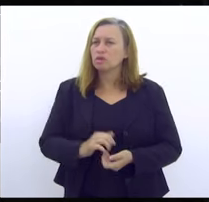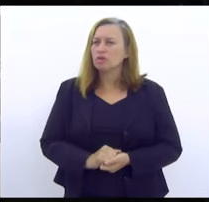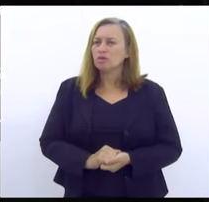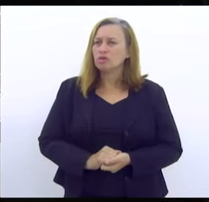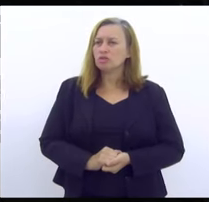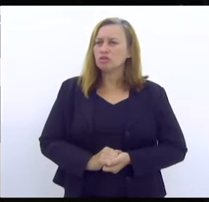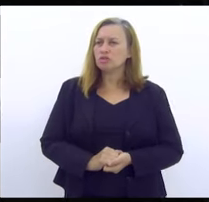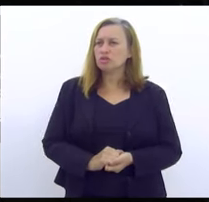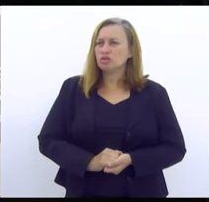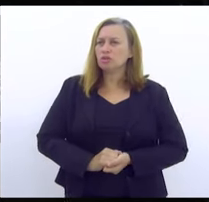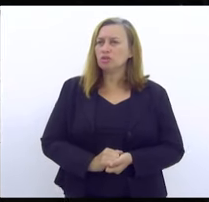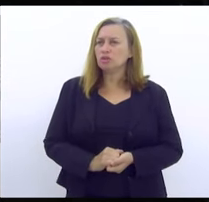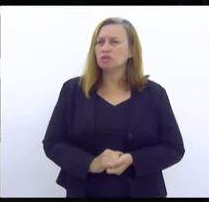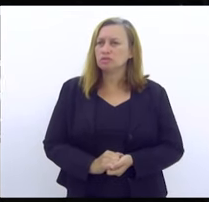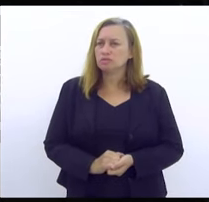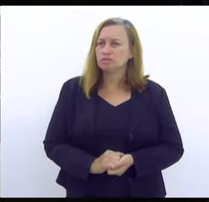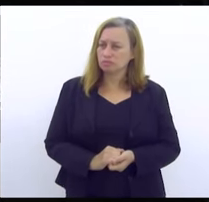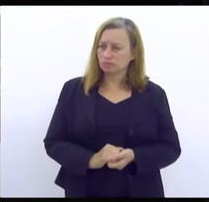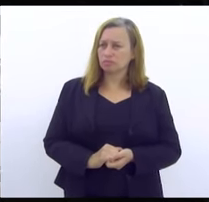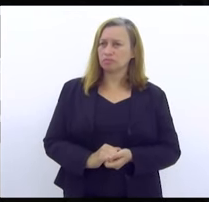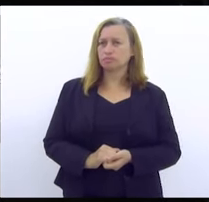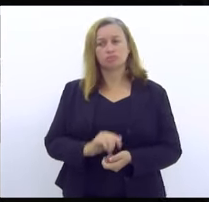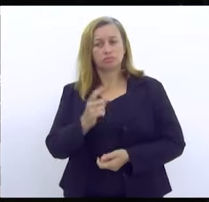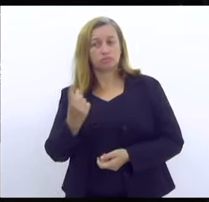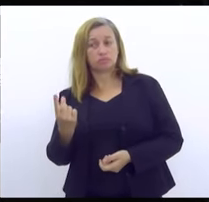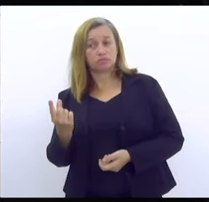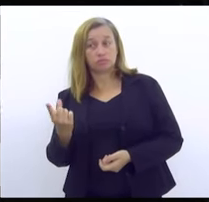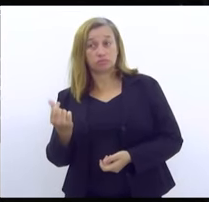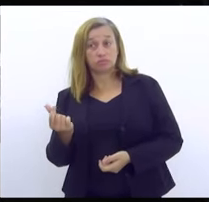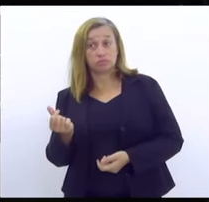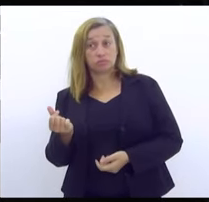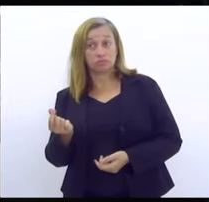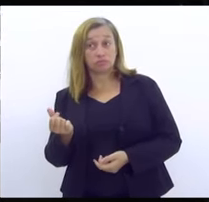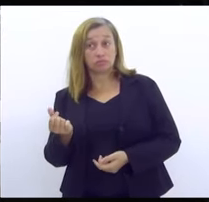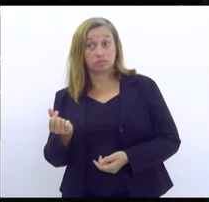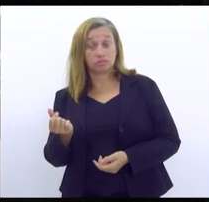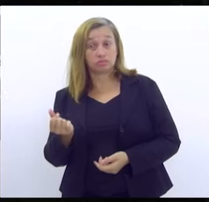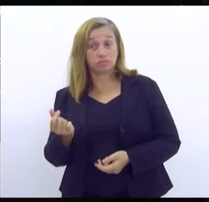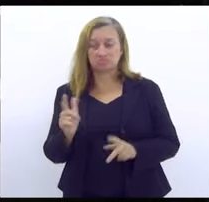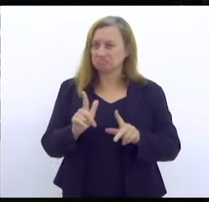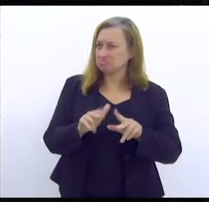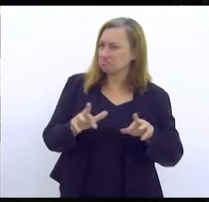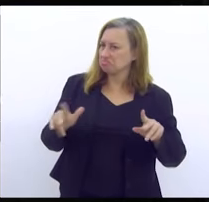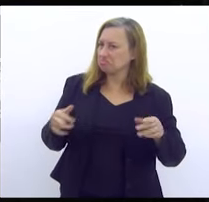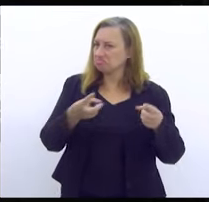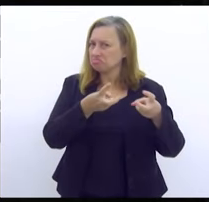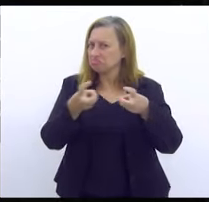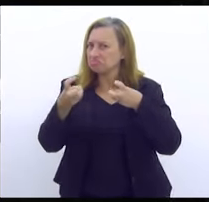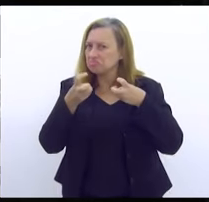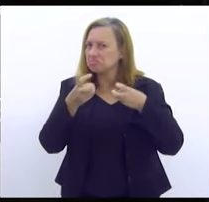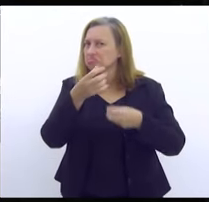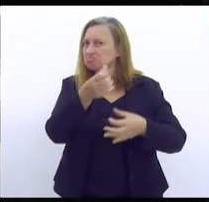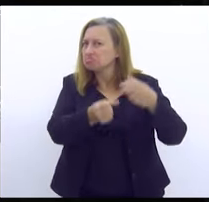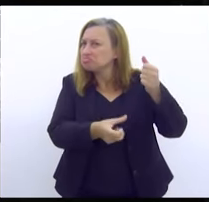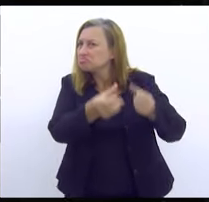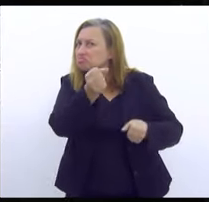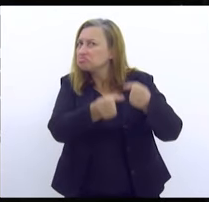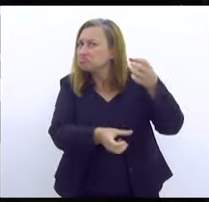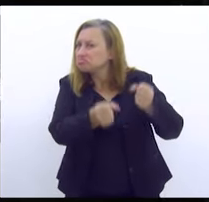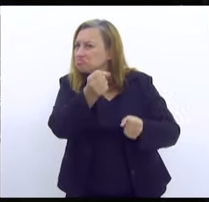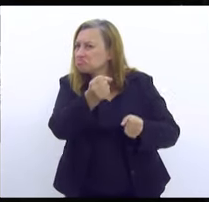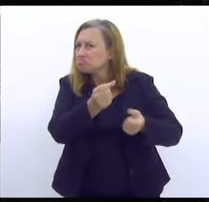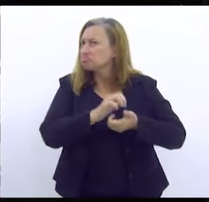Um preço diferente do que a gente é possível observar no leite. O leite